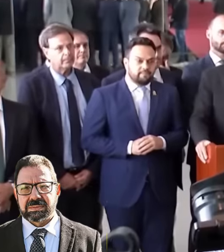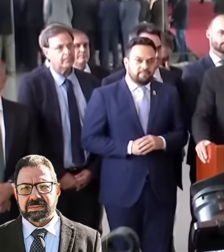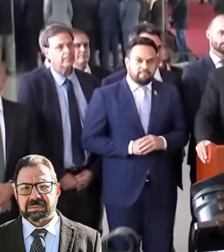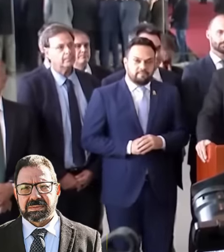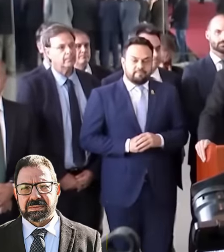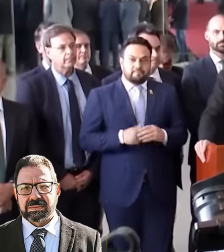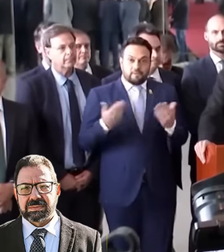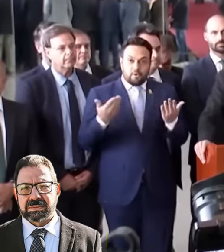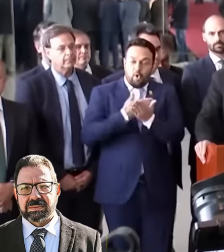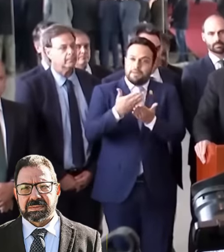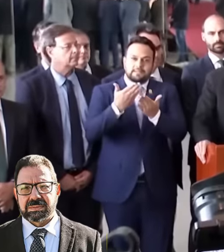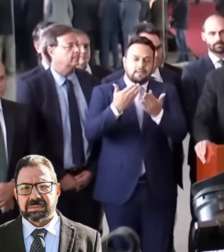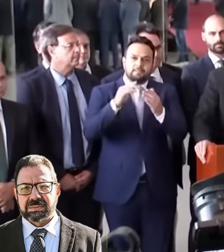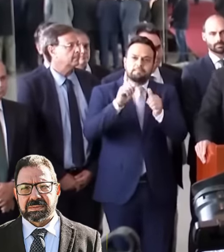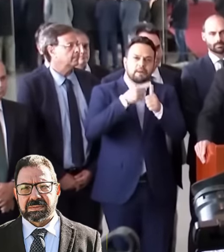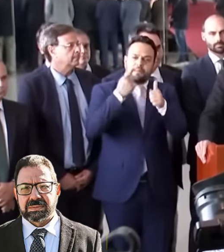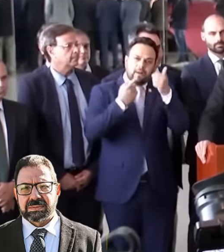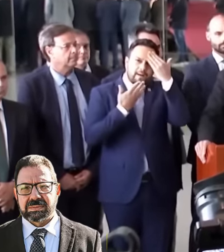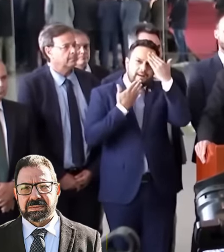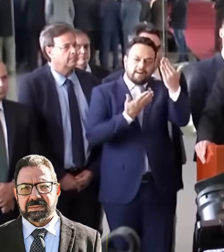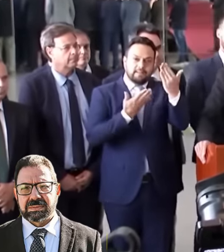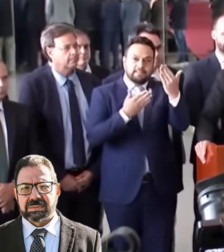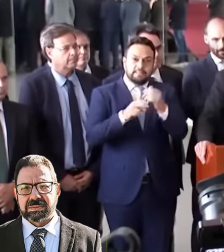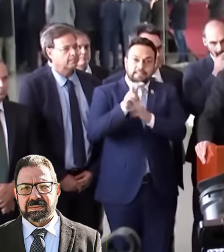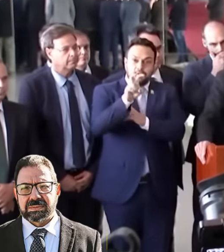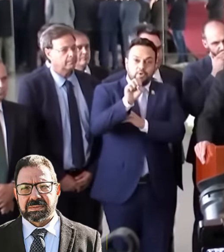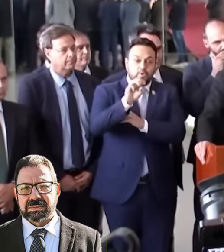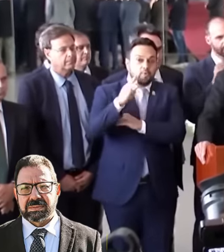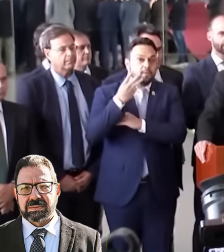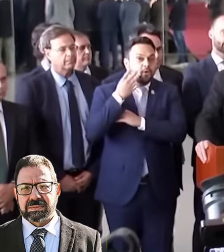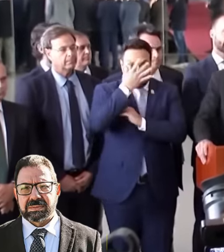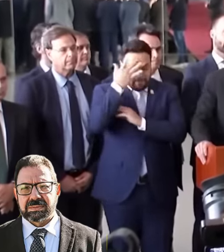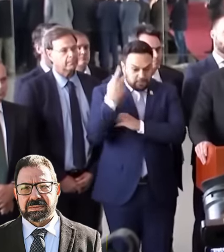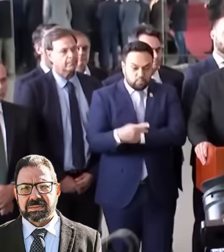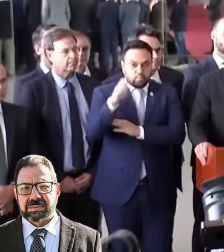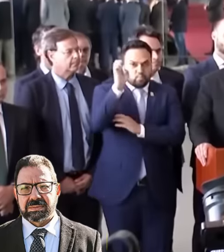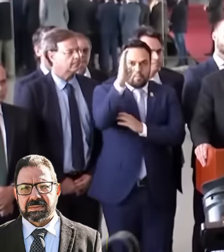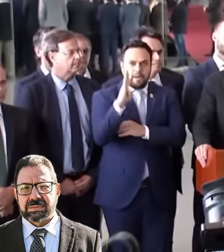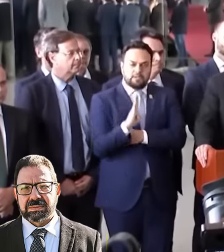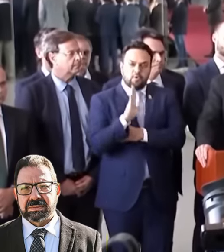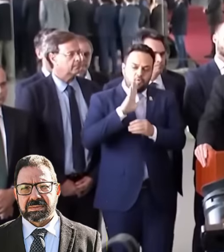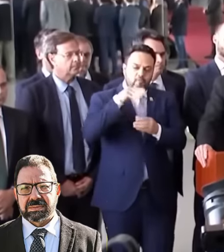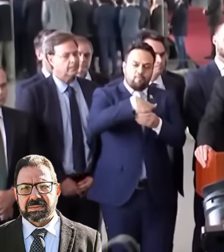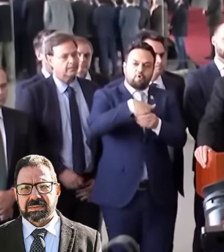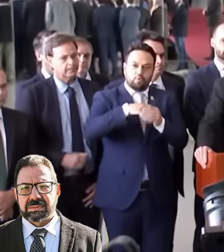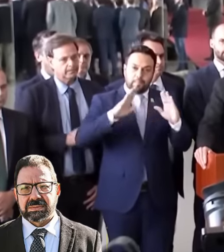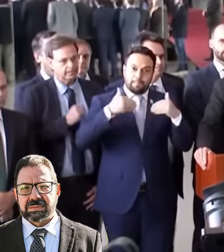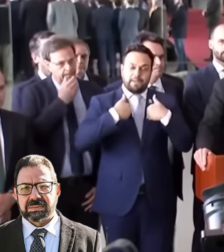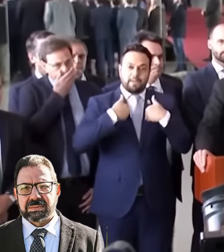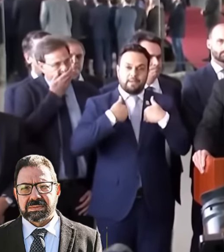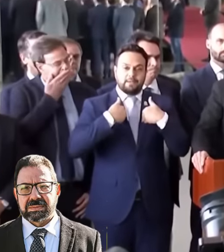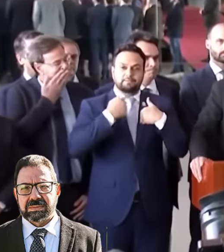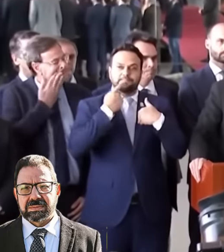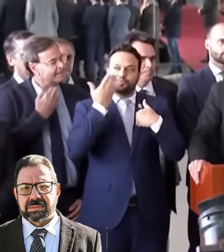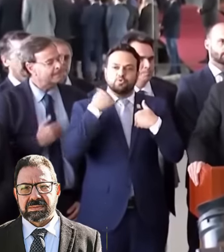quero começar agradecendo os 5 milhões de brasileiros que votaram em mim no último dia